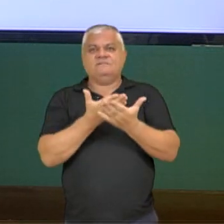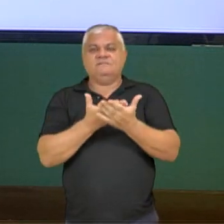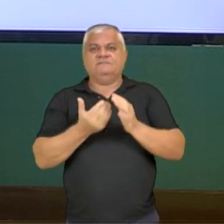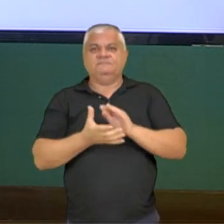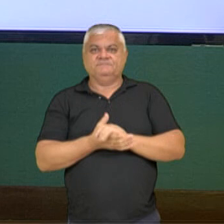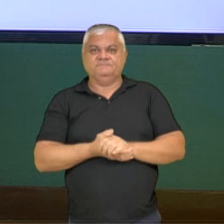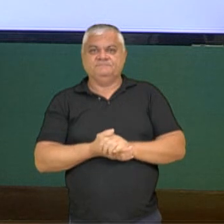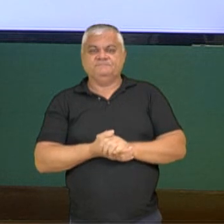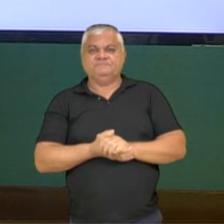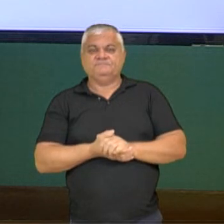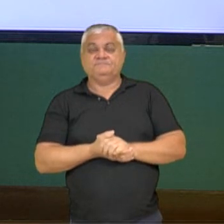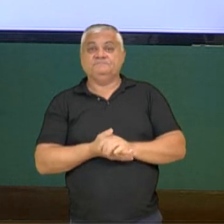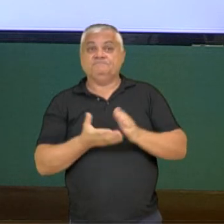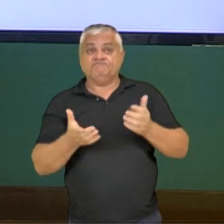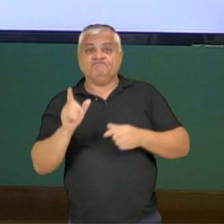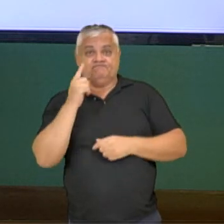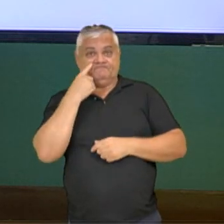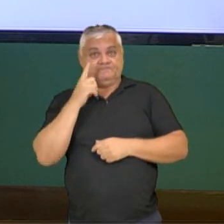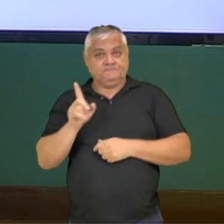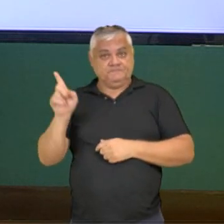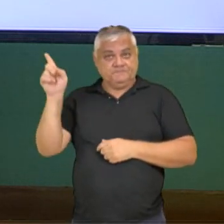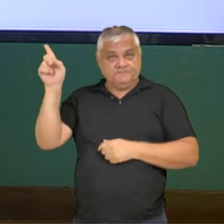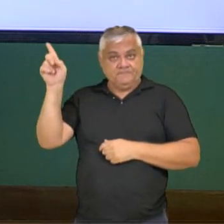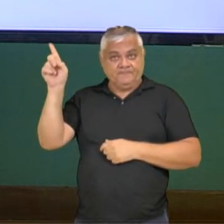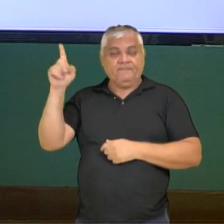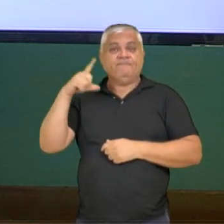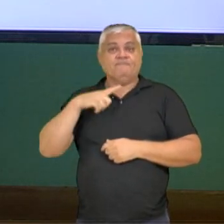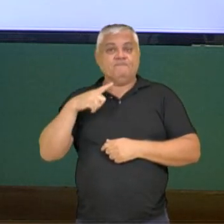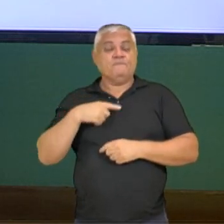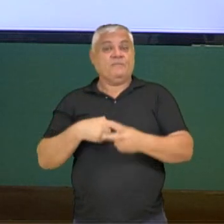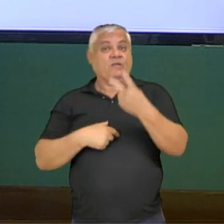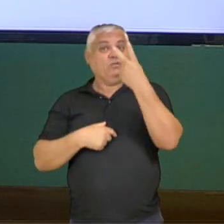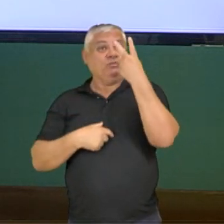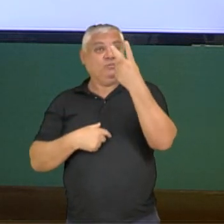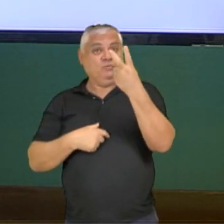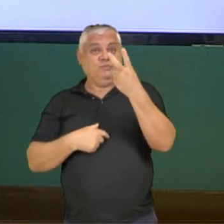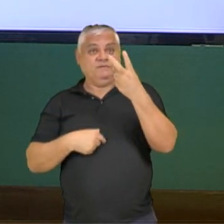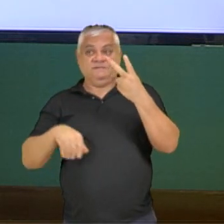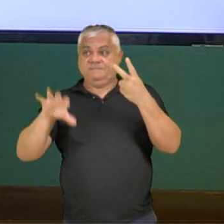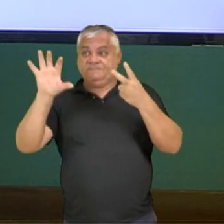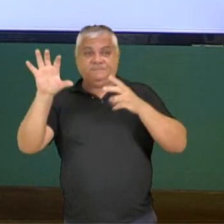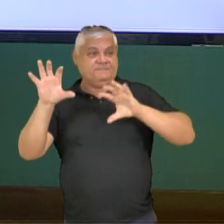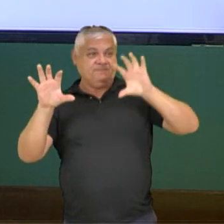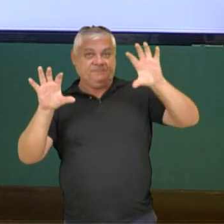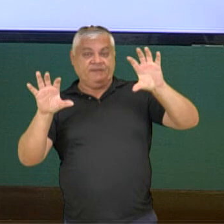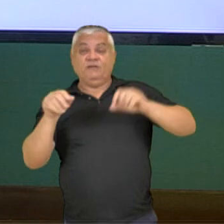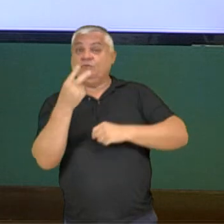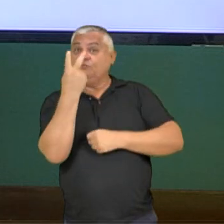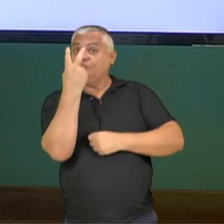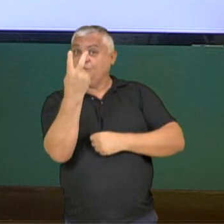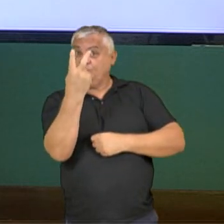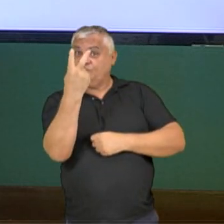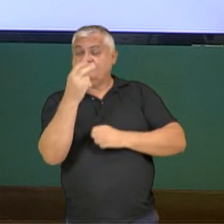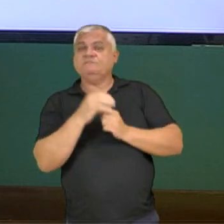aula. Muito bem, aqui nós temos, portanto, duas representações químicas, duas